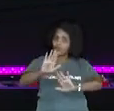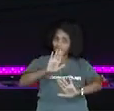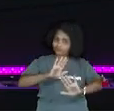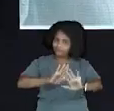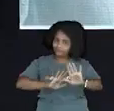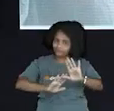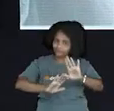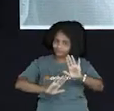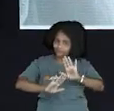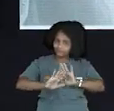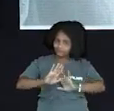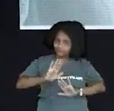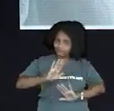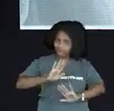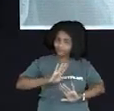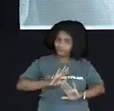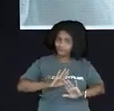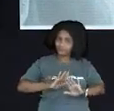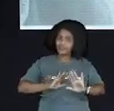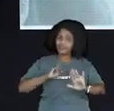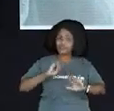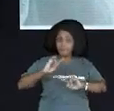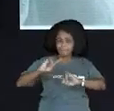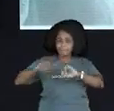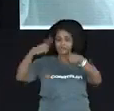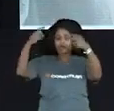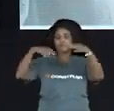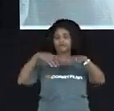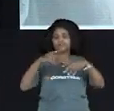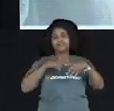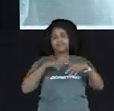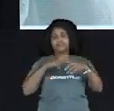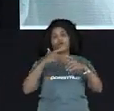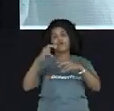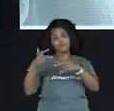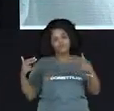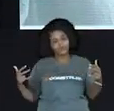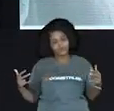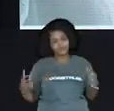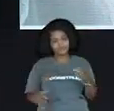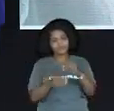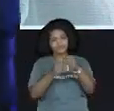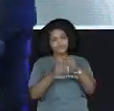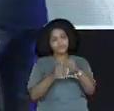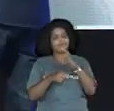cuidado é porque com a prosperidade vem outras tentações